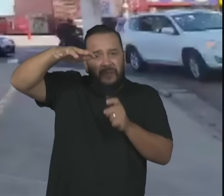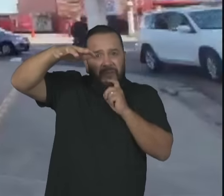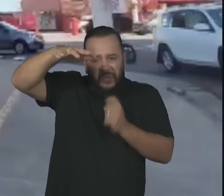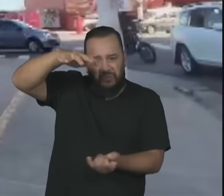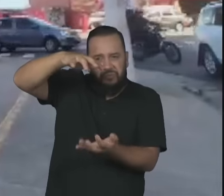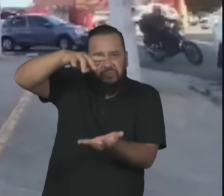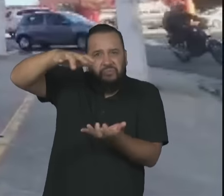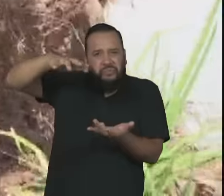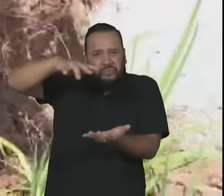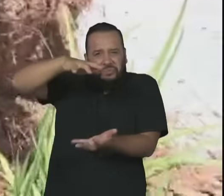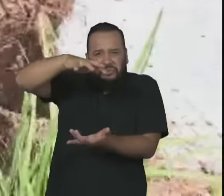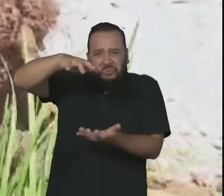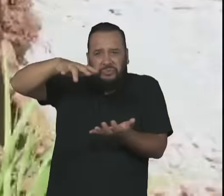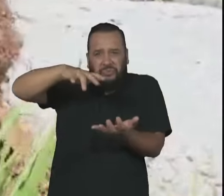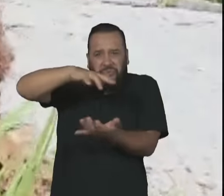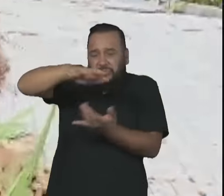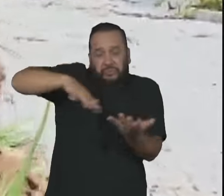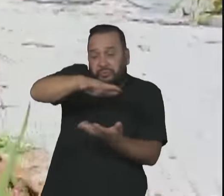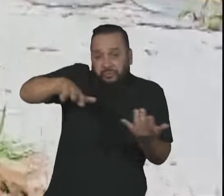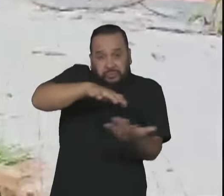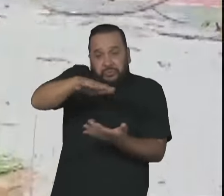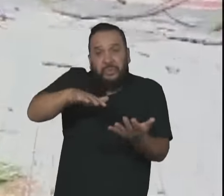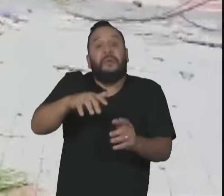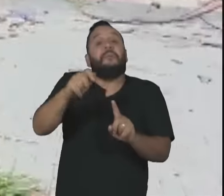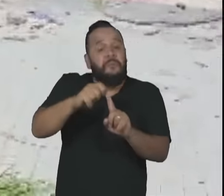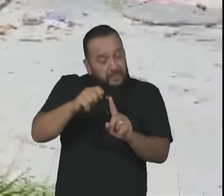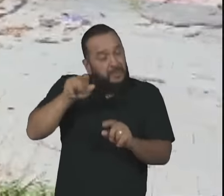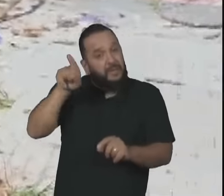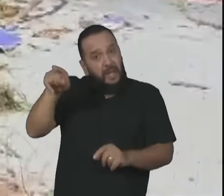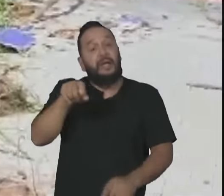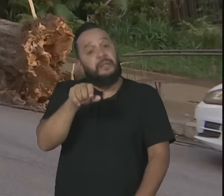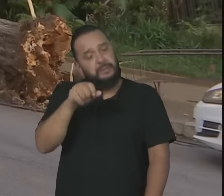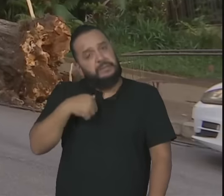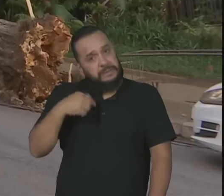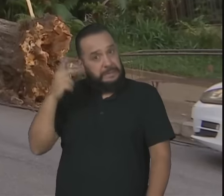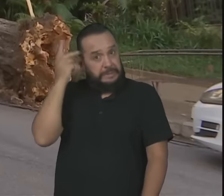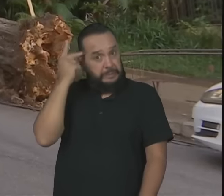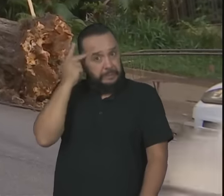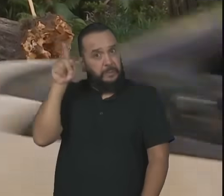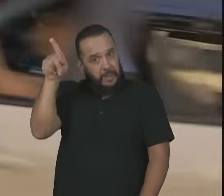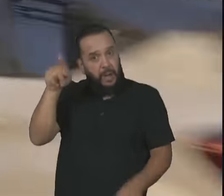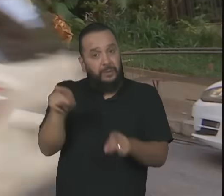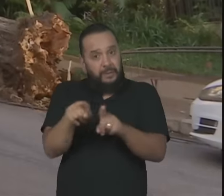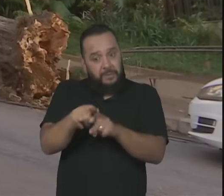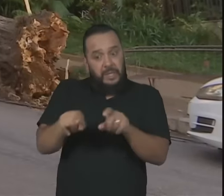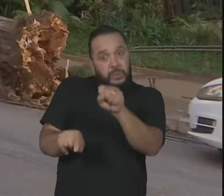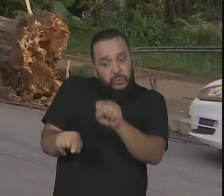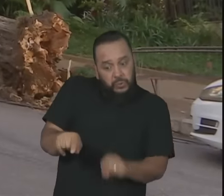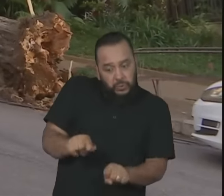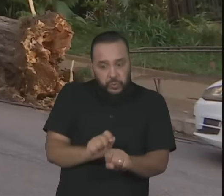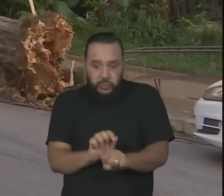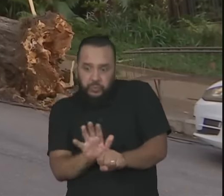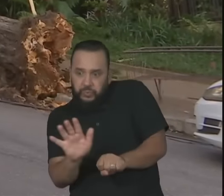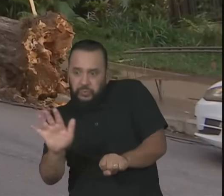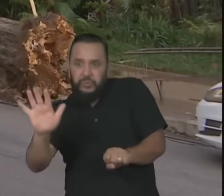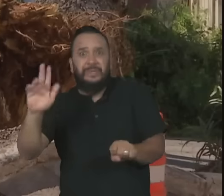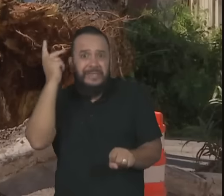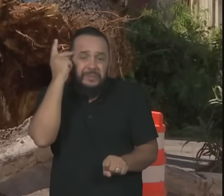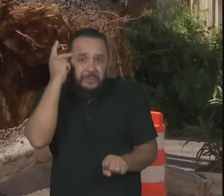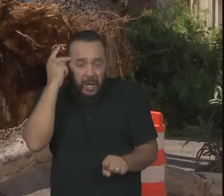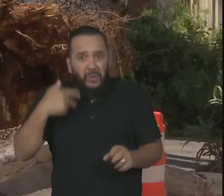de 2025 foi marcado por mais um apagão na capital paulista. Ventos de quase 100 km por